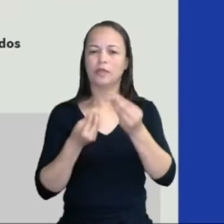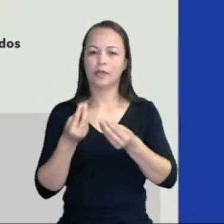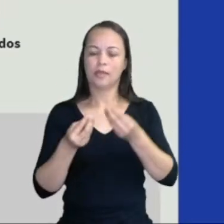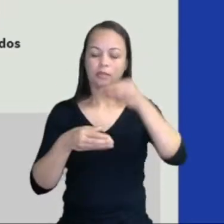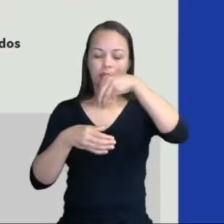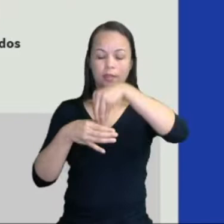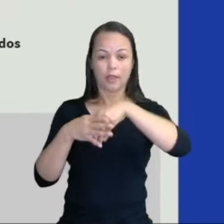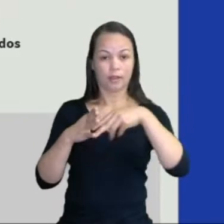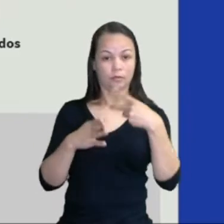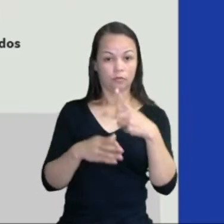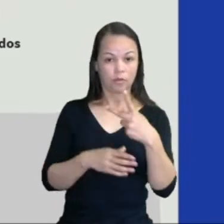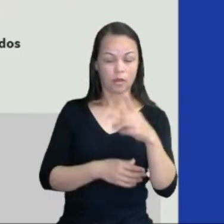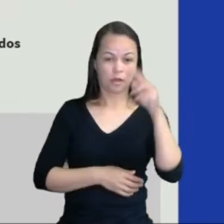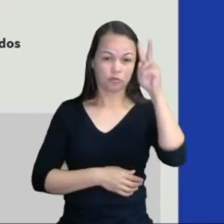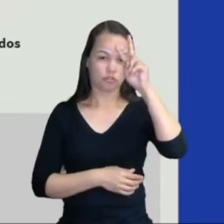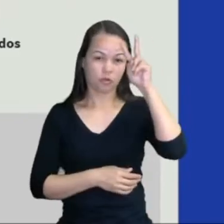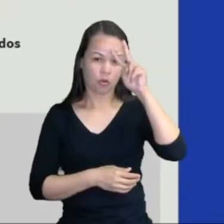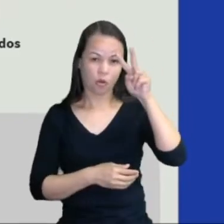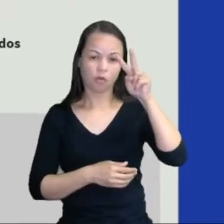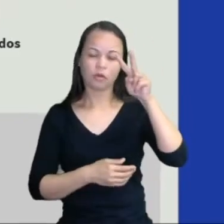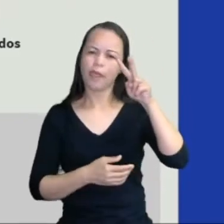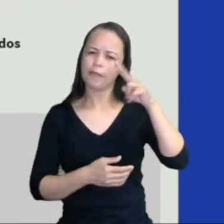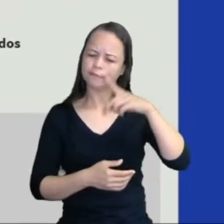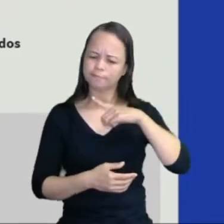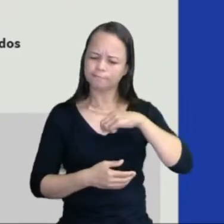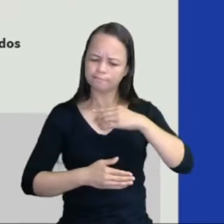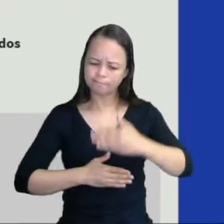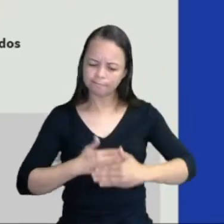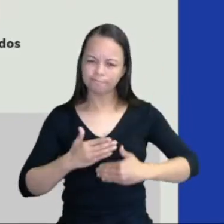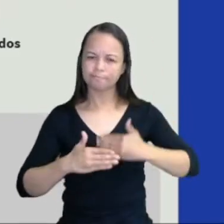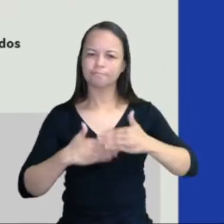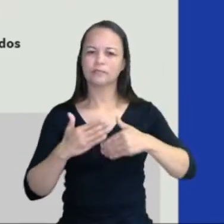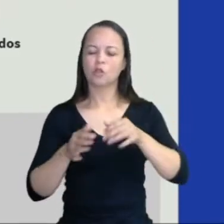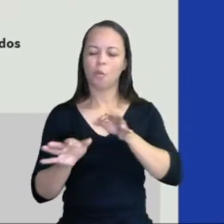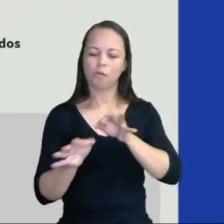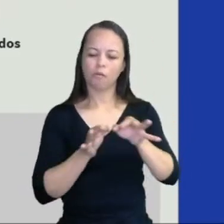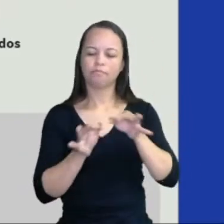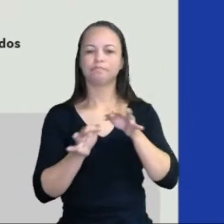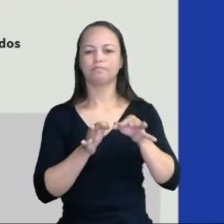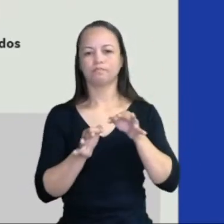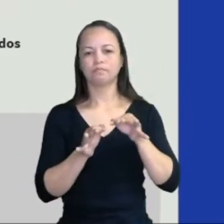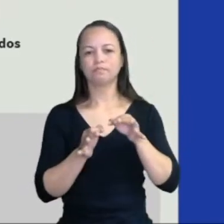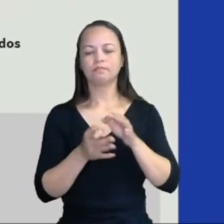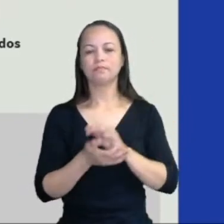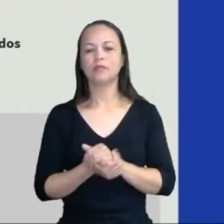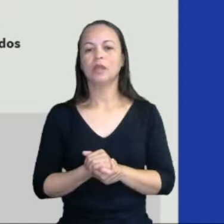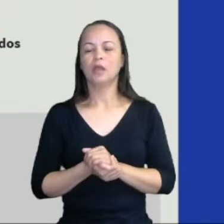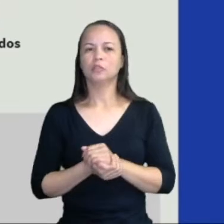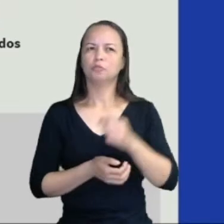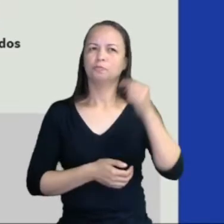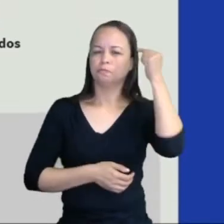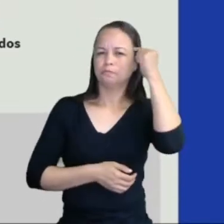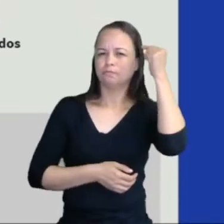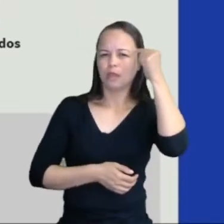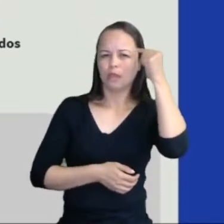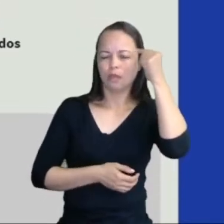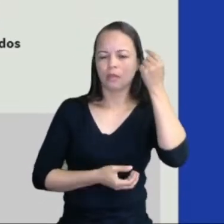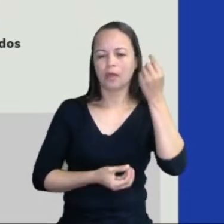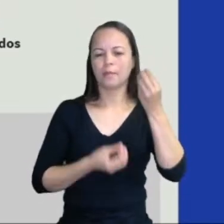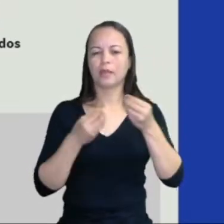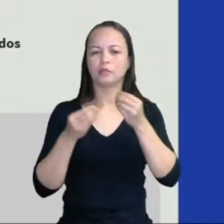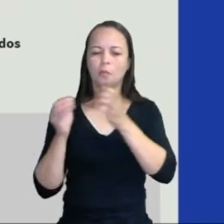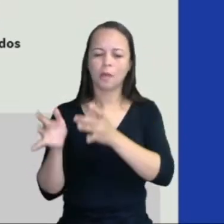dentro dessa história, ele desempenhou uma organização dos pensamentos